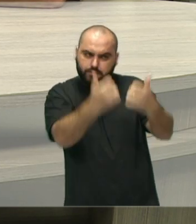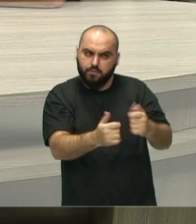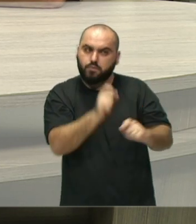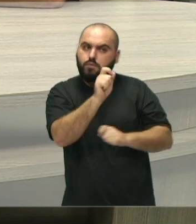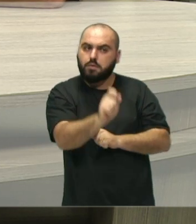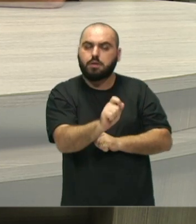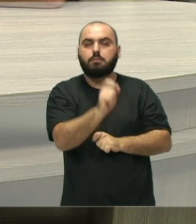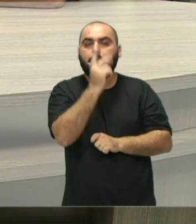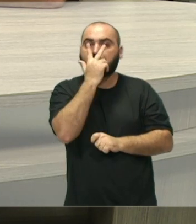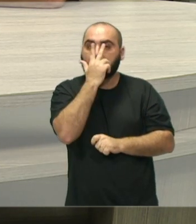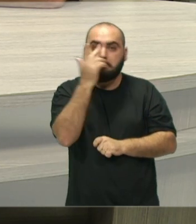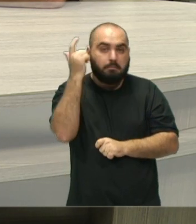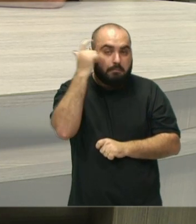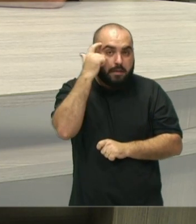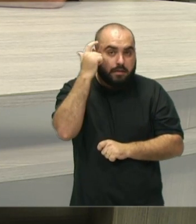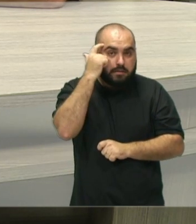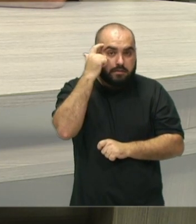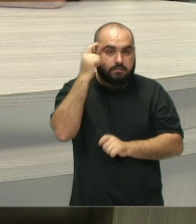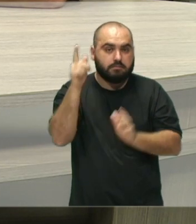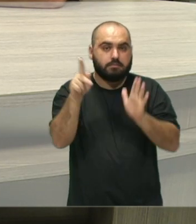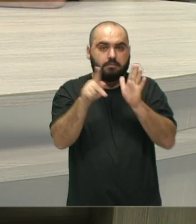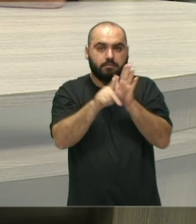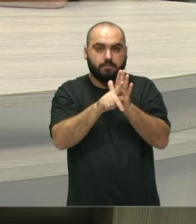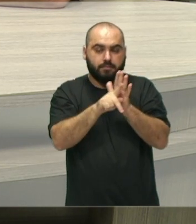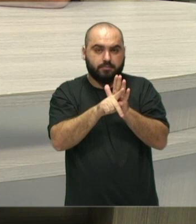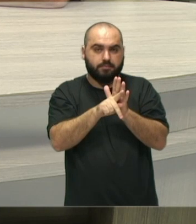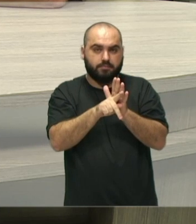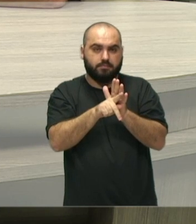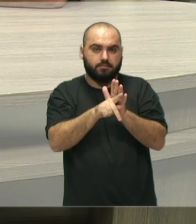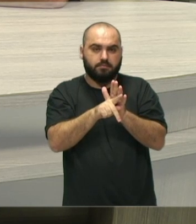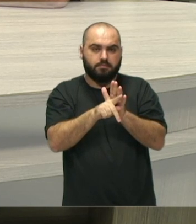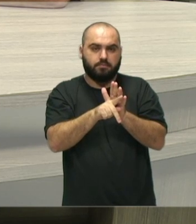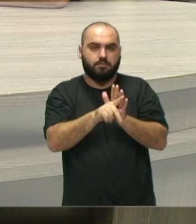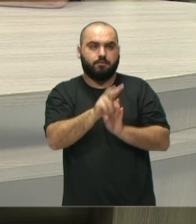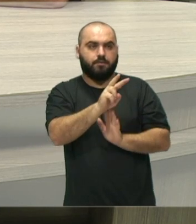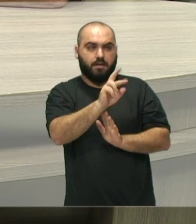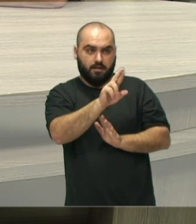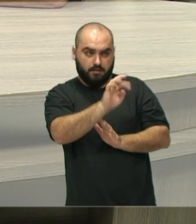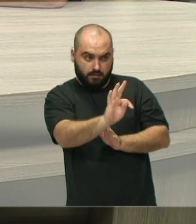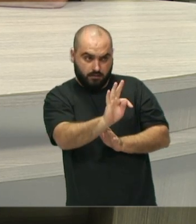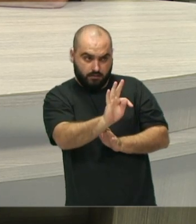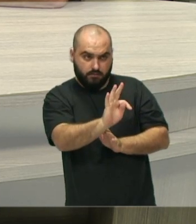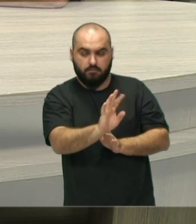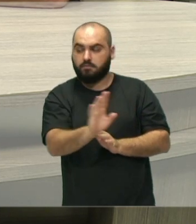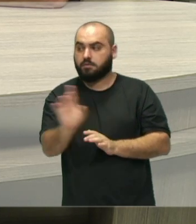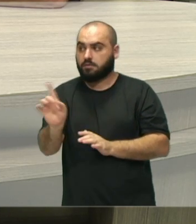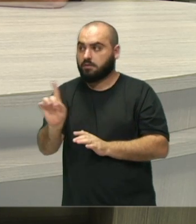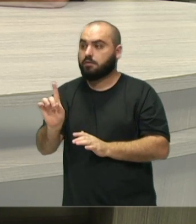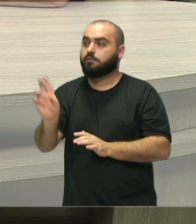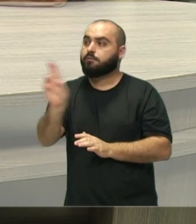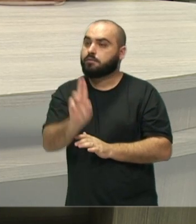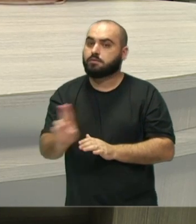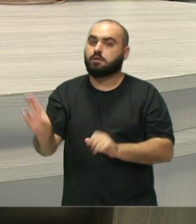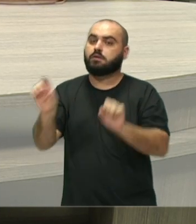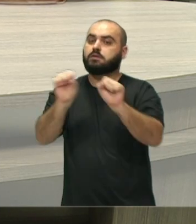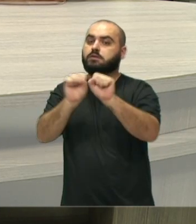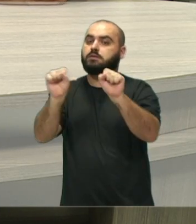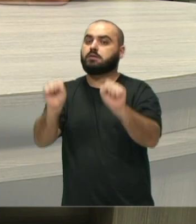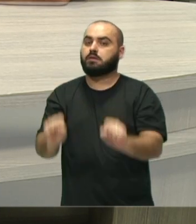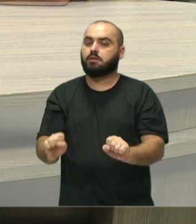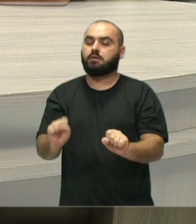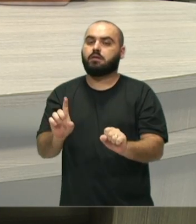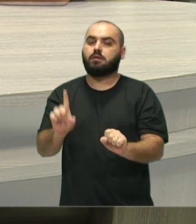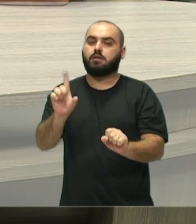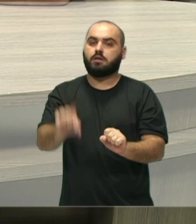pensando em colocar veículo leve sobre trilhos, é isso? VLT? Não, na realidade nós vamos usar o nosso sistema de transporte,